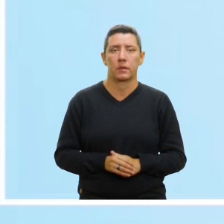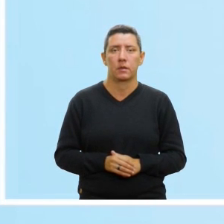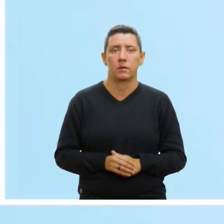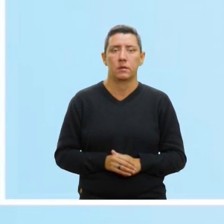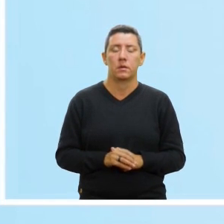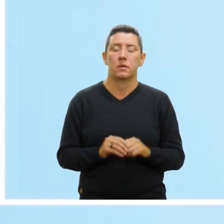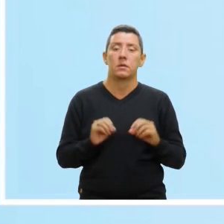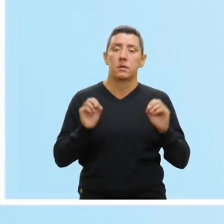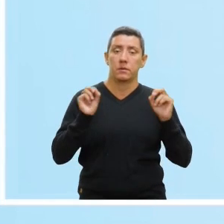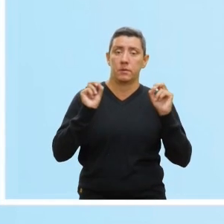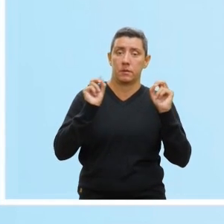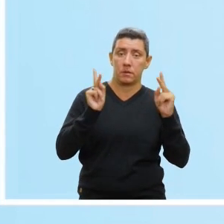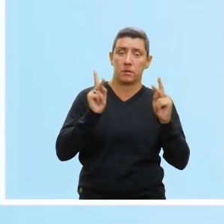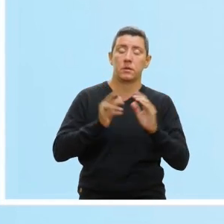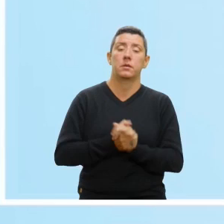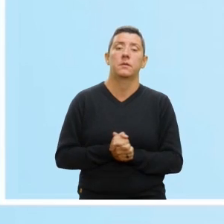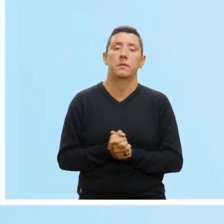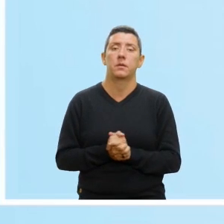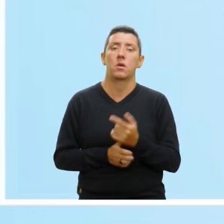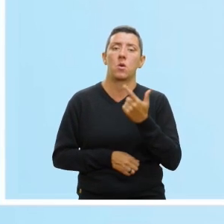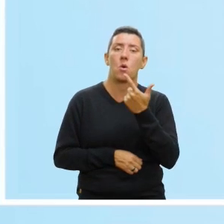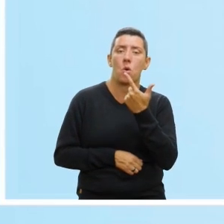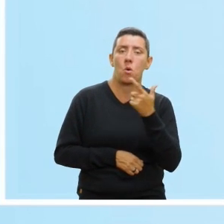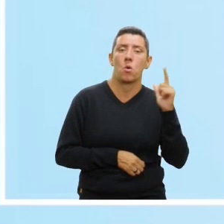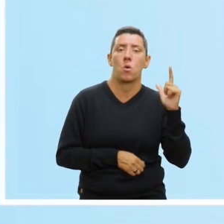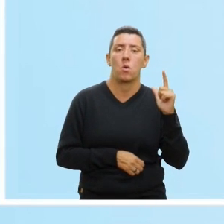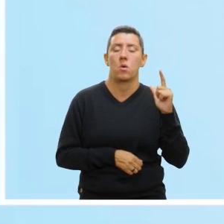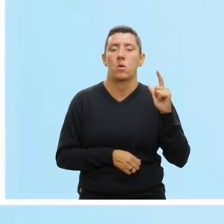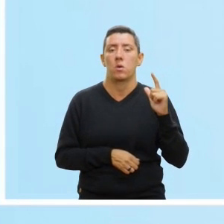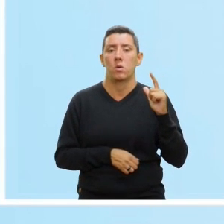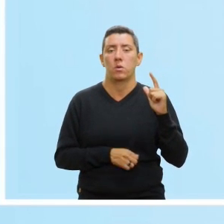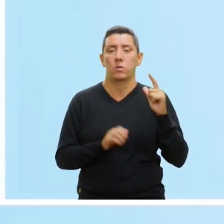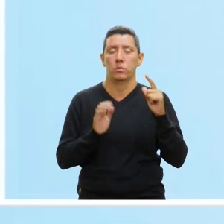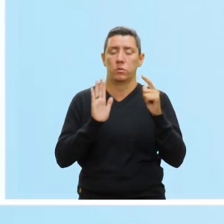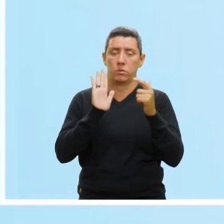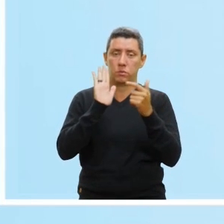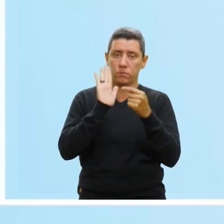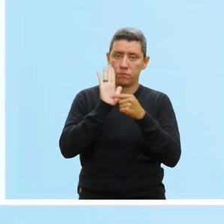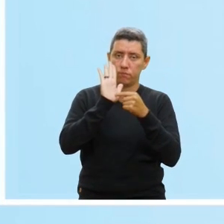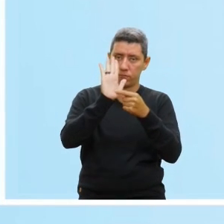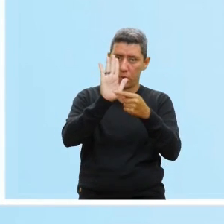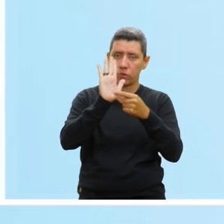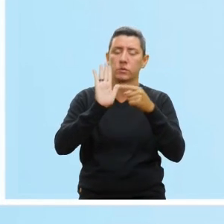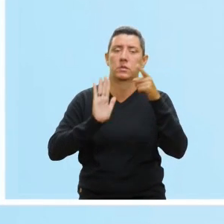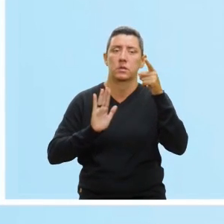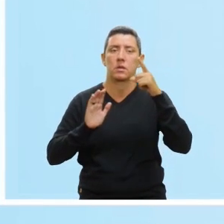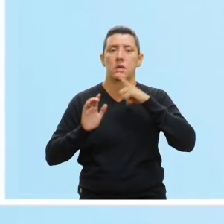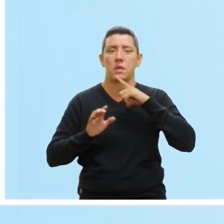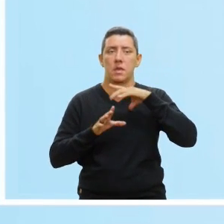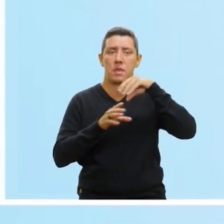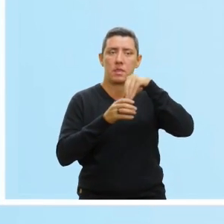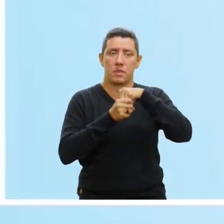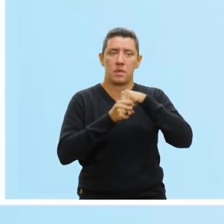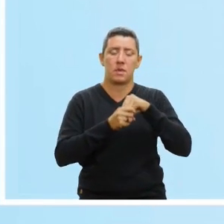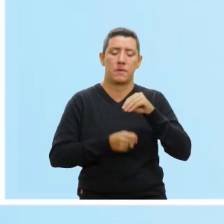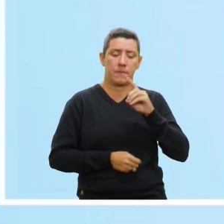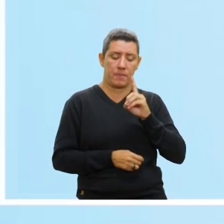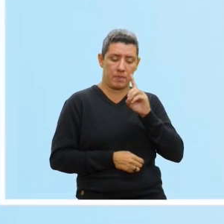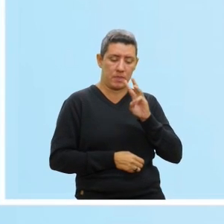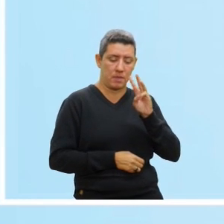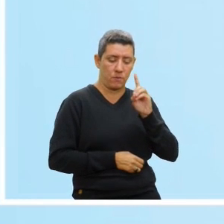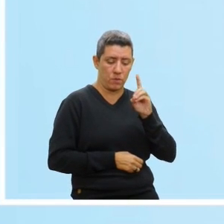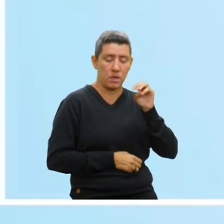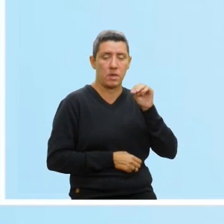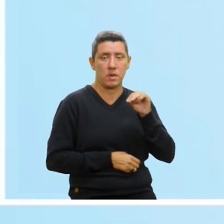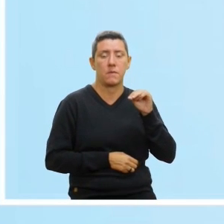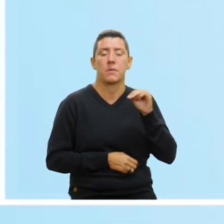Ok, então, um outro ponto aqui, um outro componente que a gente tem dentro de um sistema DWDM,